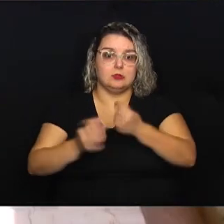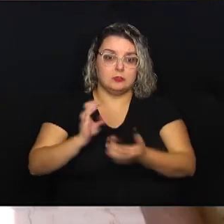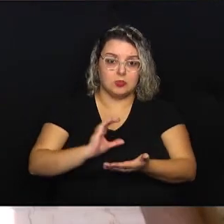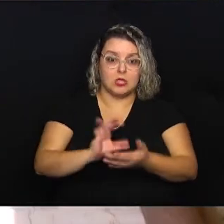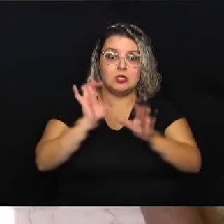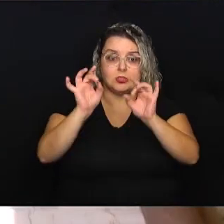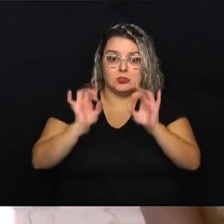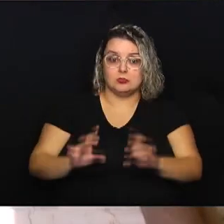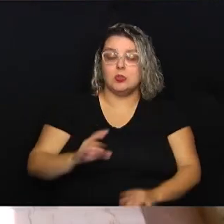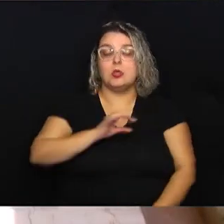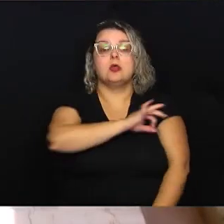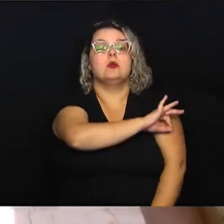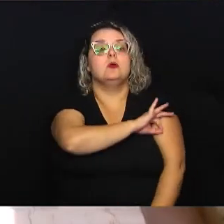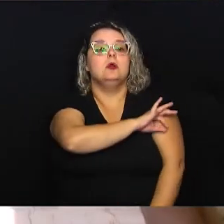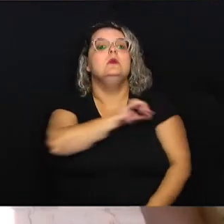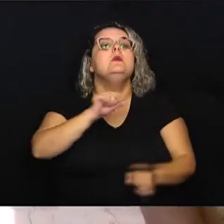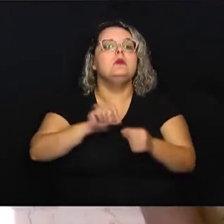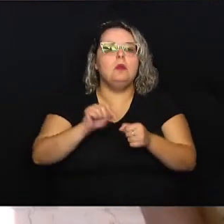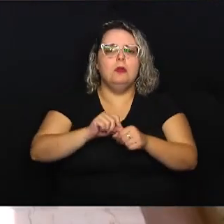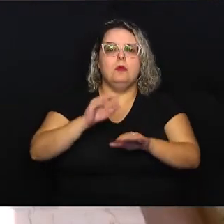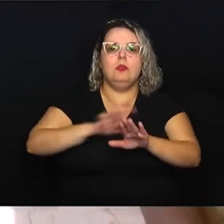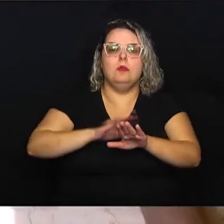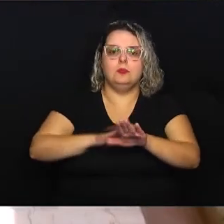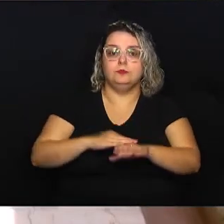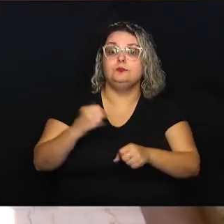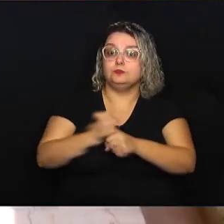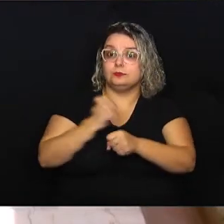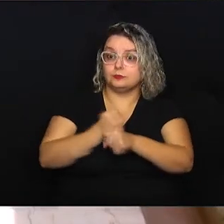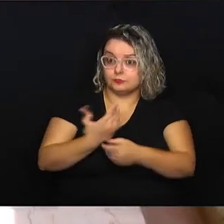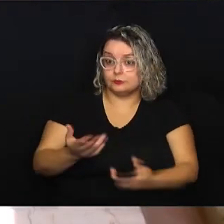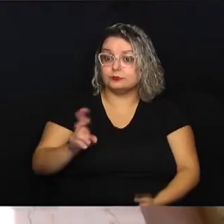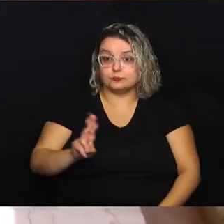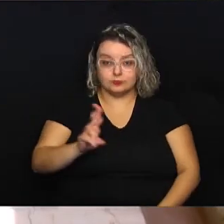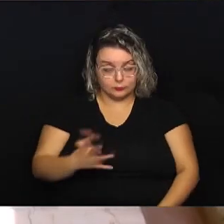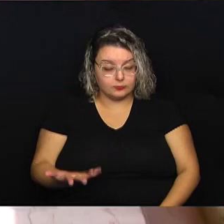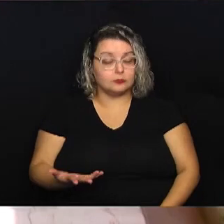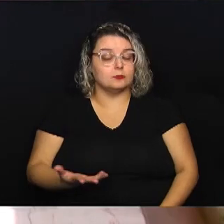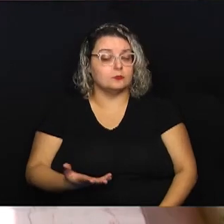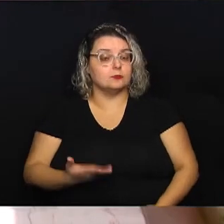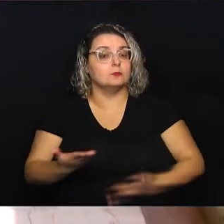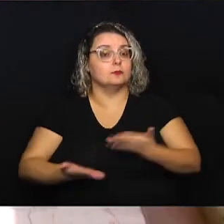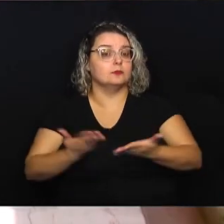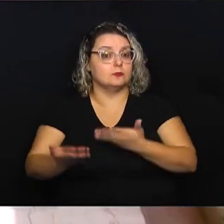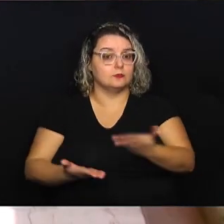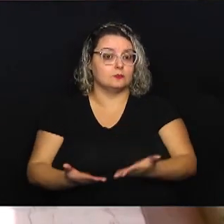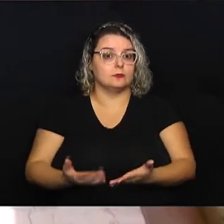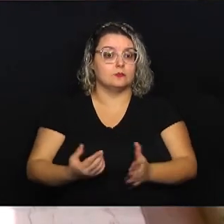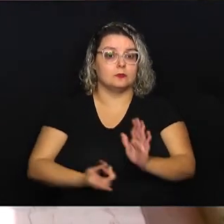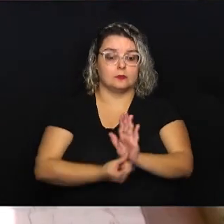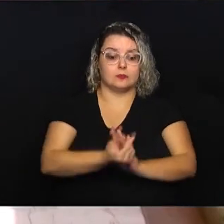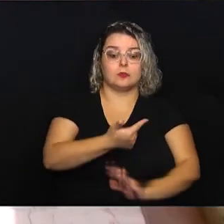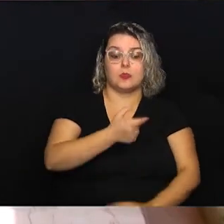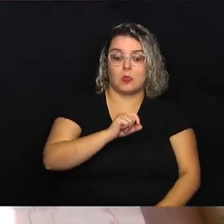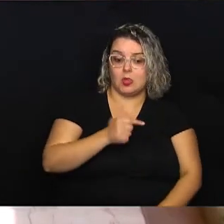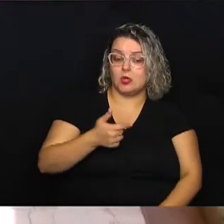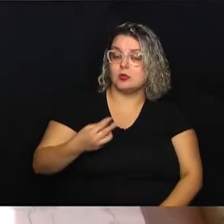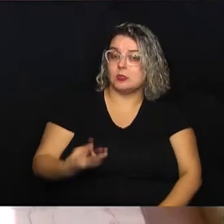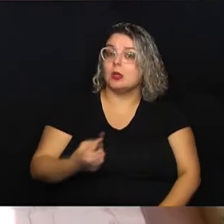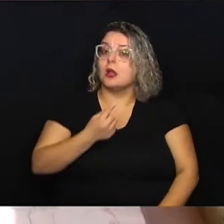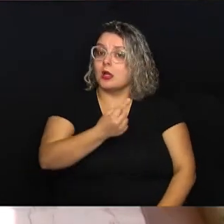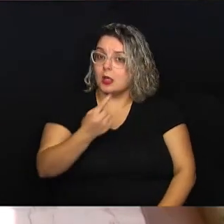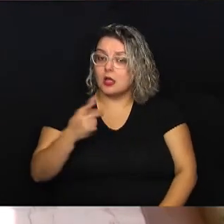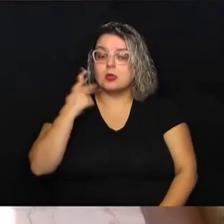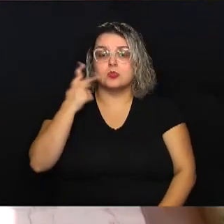que a Prefeitura realize ações, obras e implantação de serviços. Para o orçamento de 2023, cada